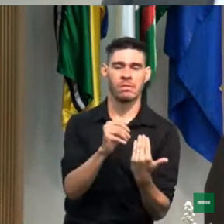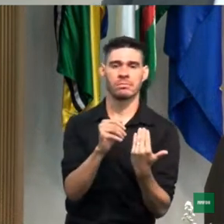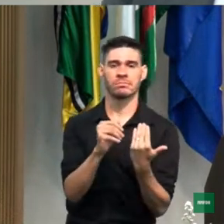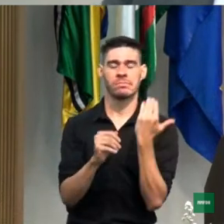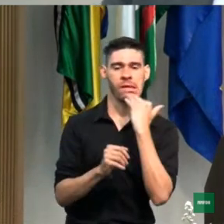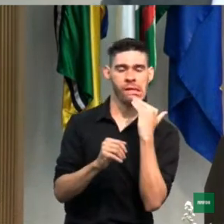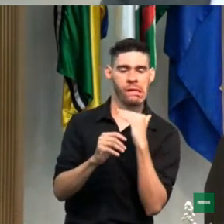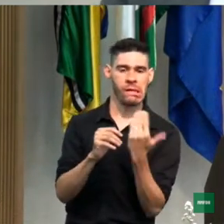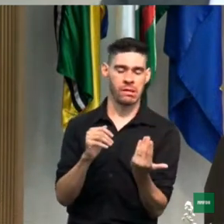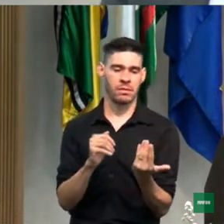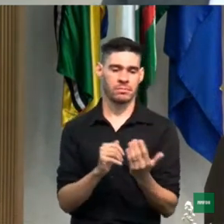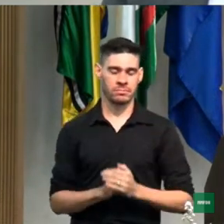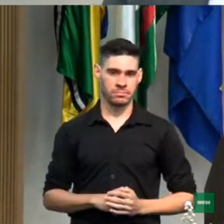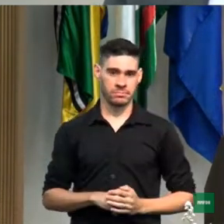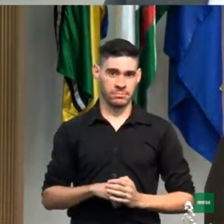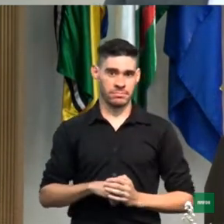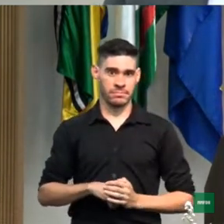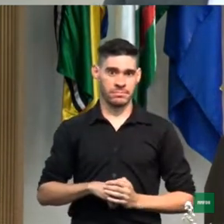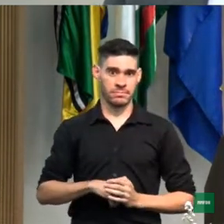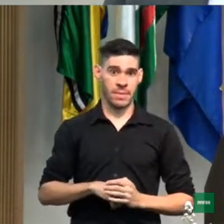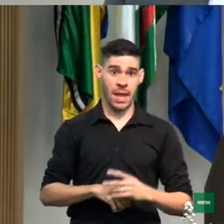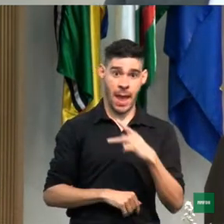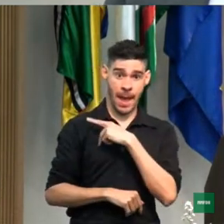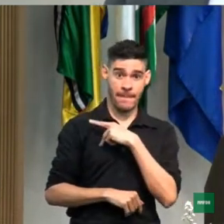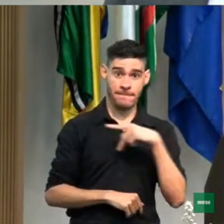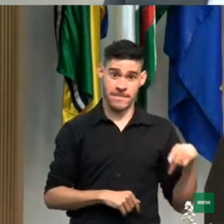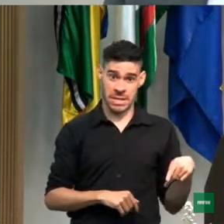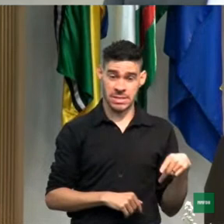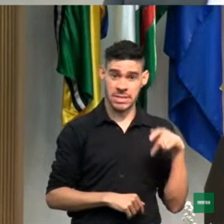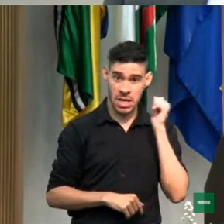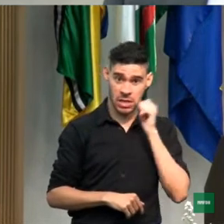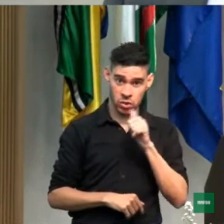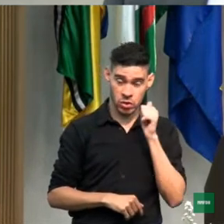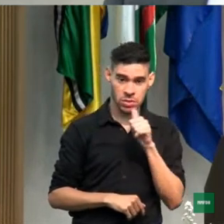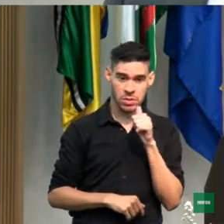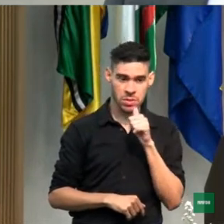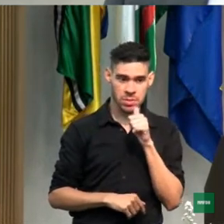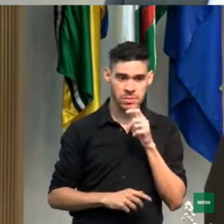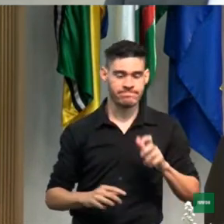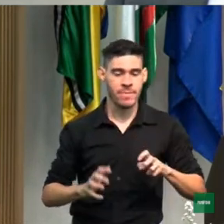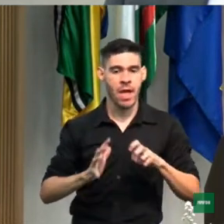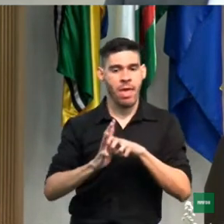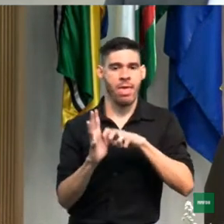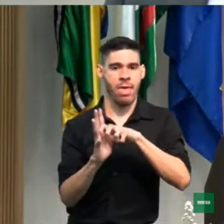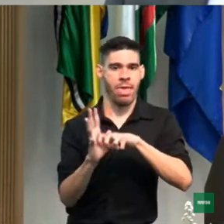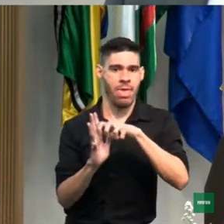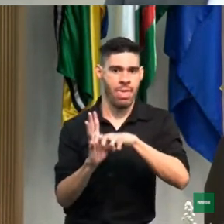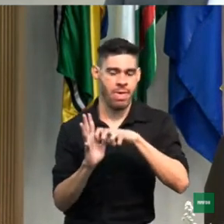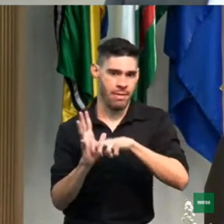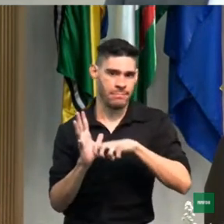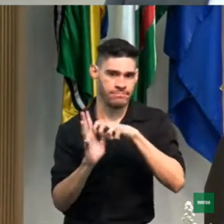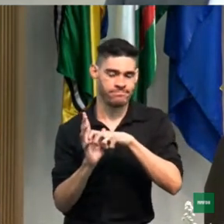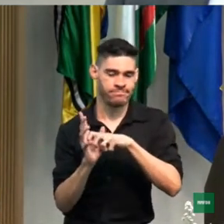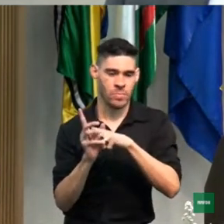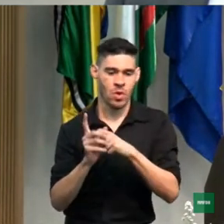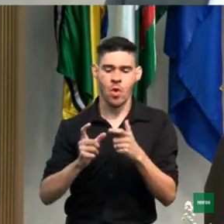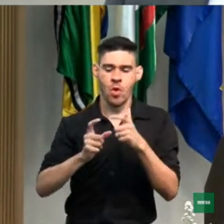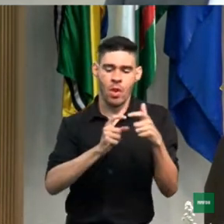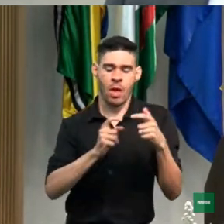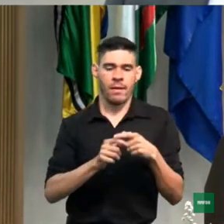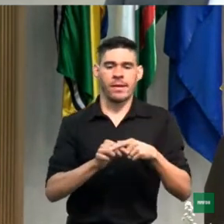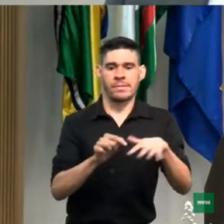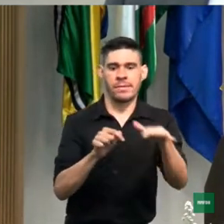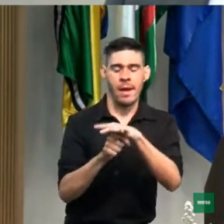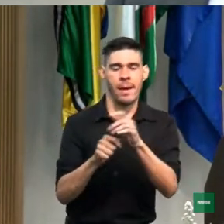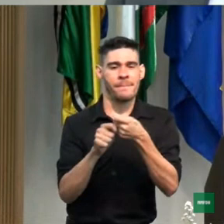A presidente, ela tem cadeira de roda. E na hora dela passar de um cômodo para o outro, alguém tem que tirar da cadeira, porque a cadeira não passa na